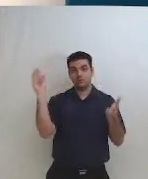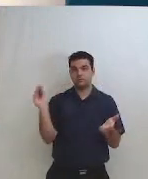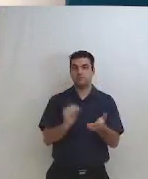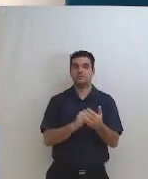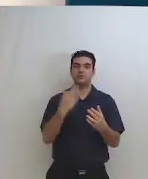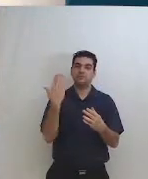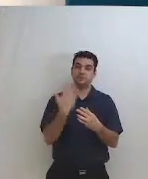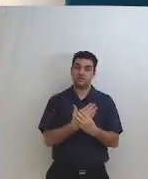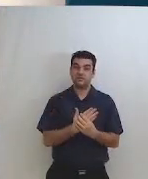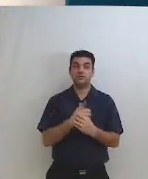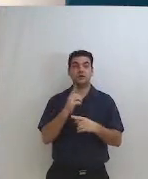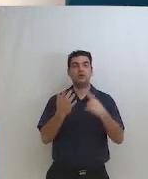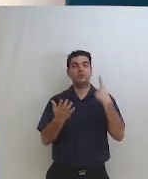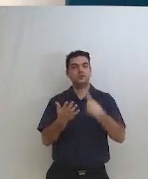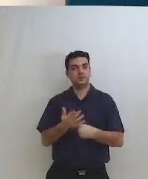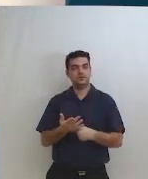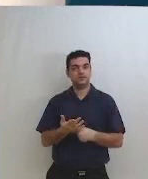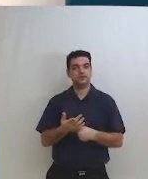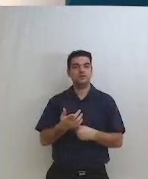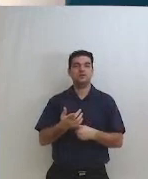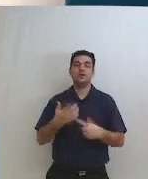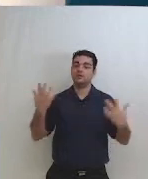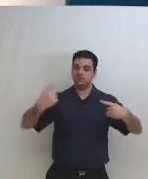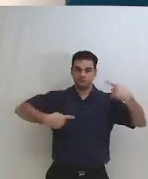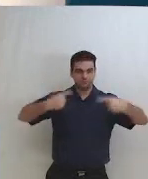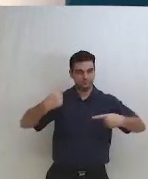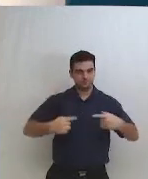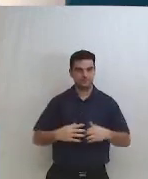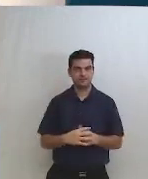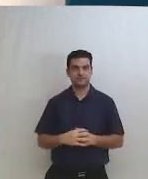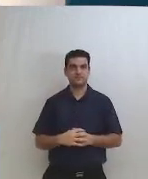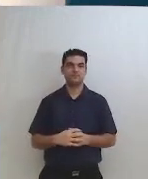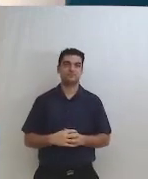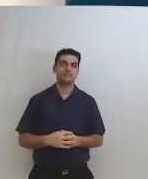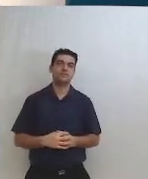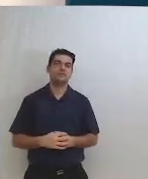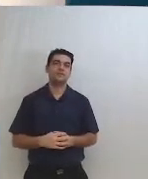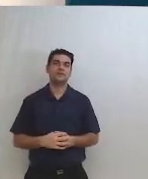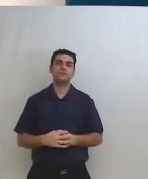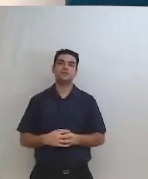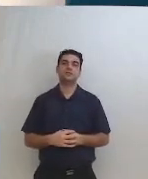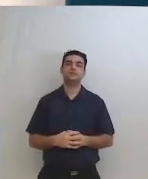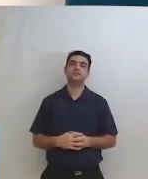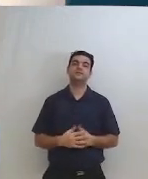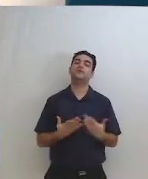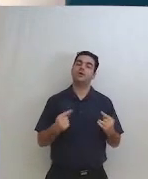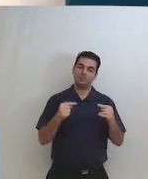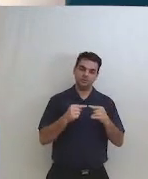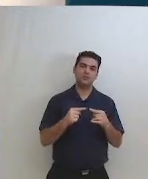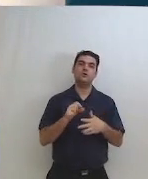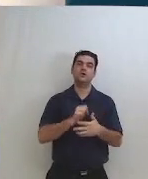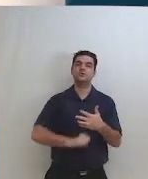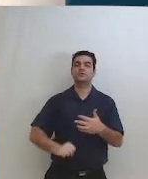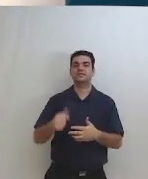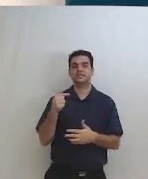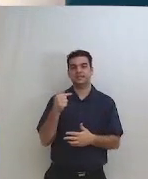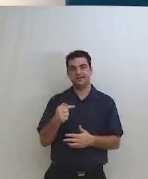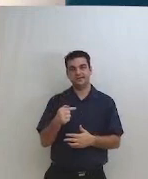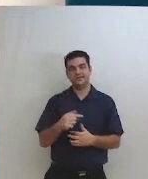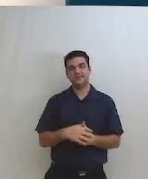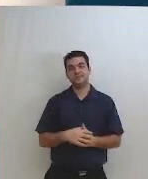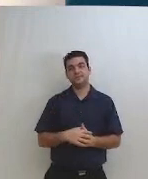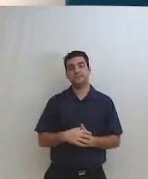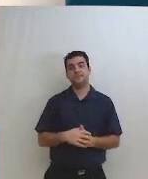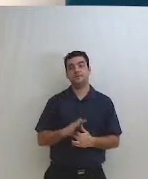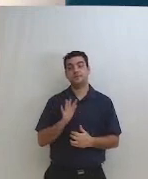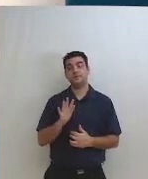acórdão recorrido. E, na verdade, foi aplicada a súmula 7, mas, apreciado